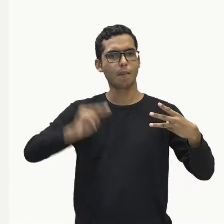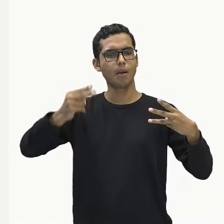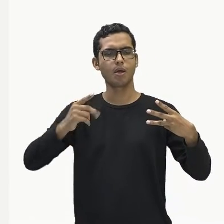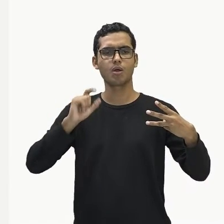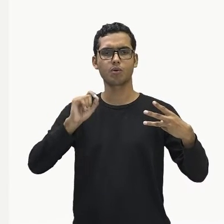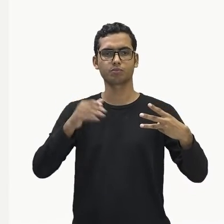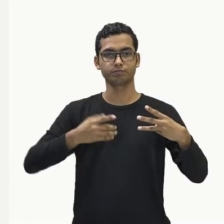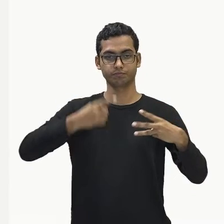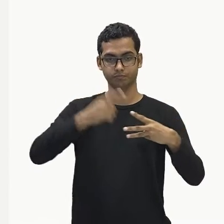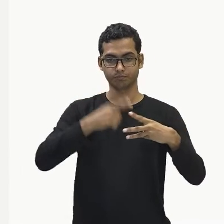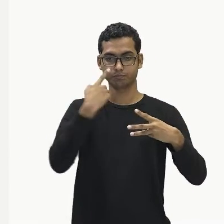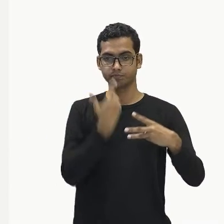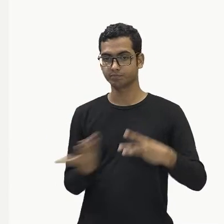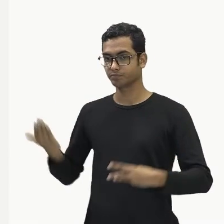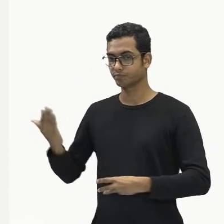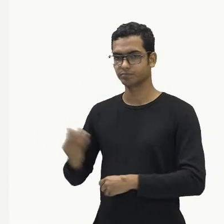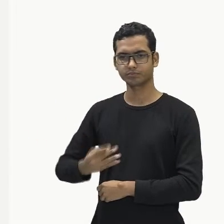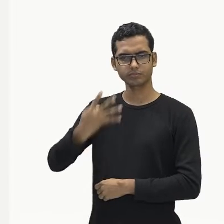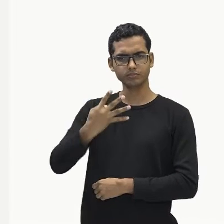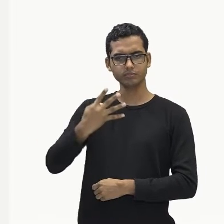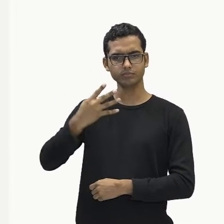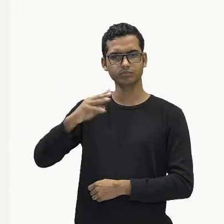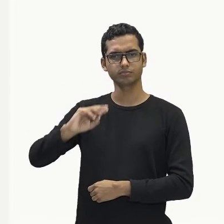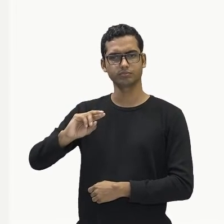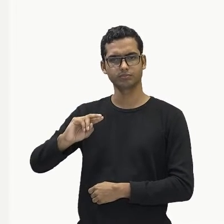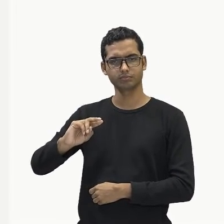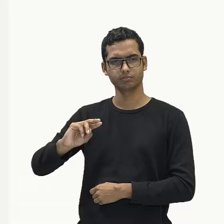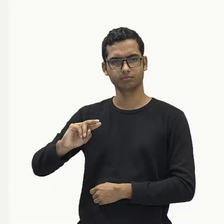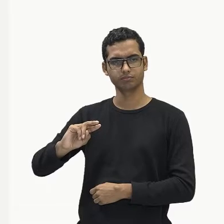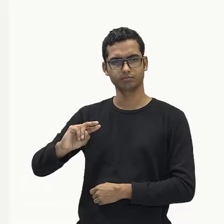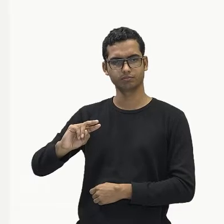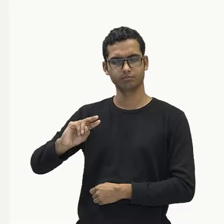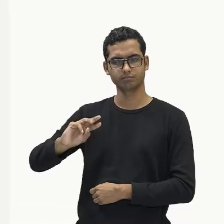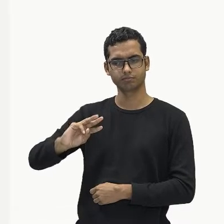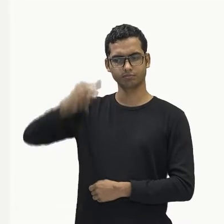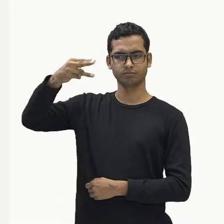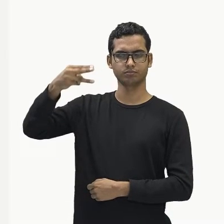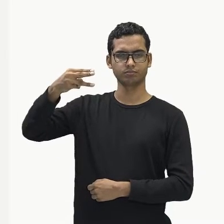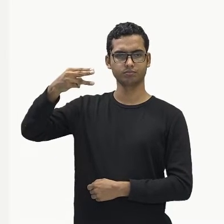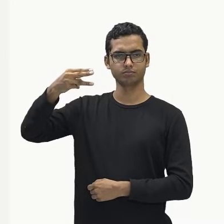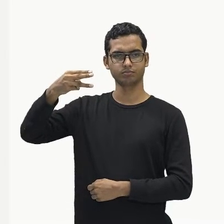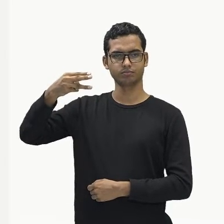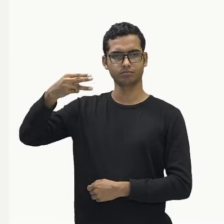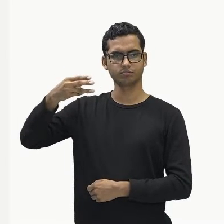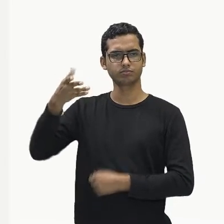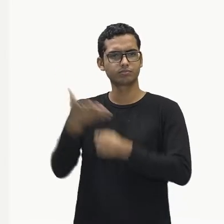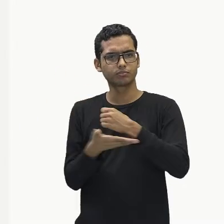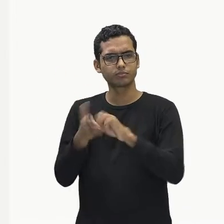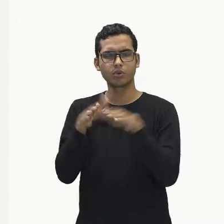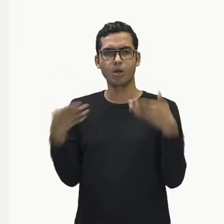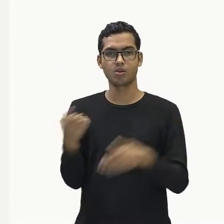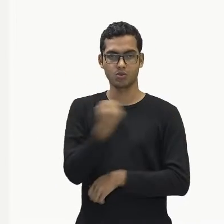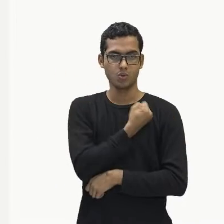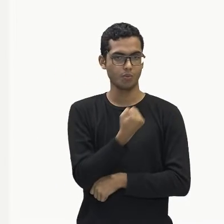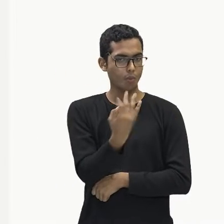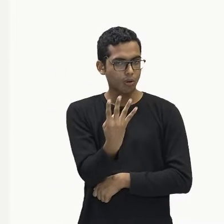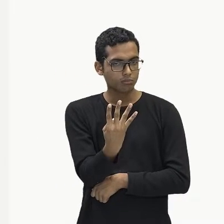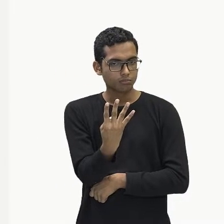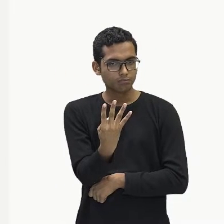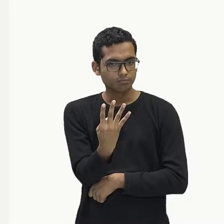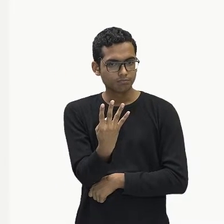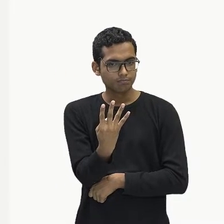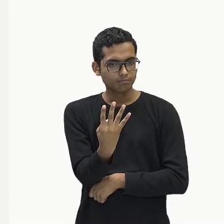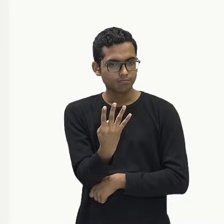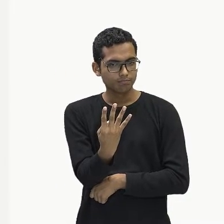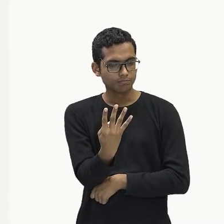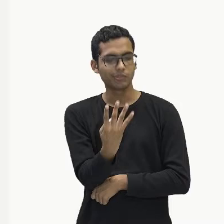temos 4 elevado a 3. Quem é a base? A base aí vai ser o 4, é ele que